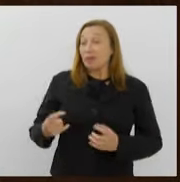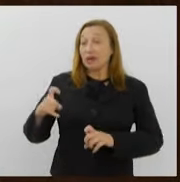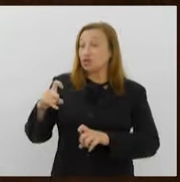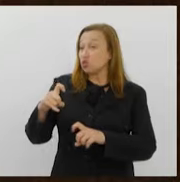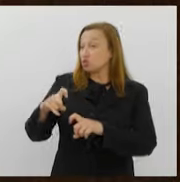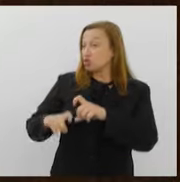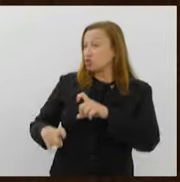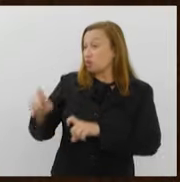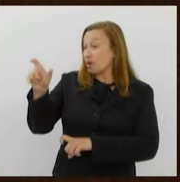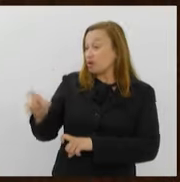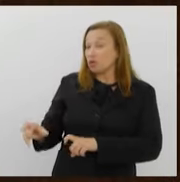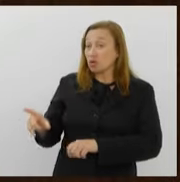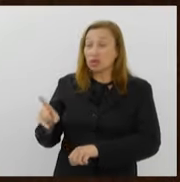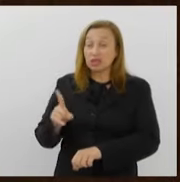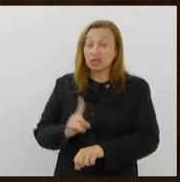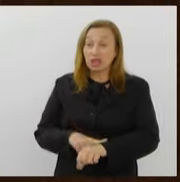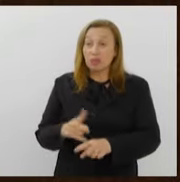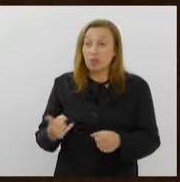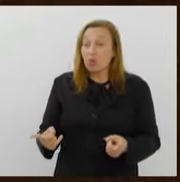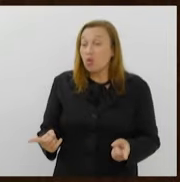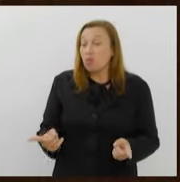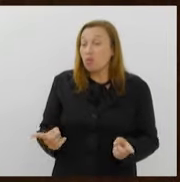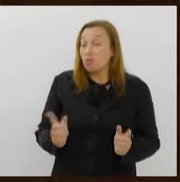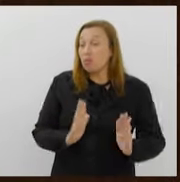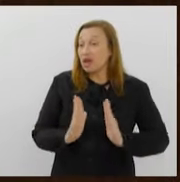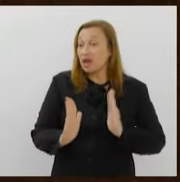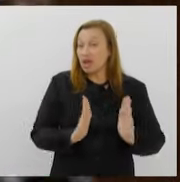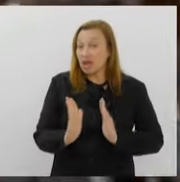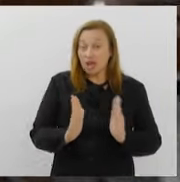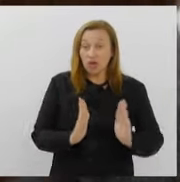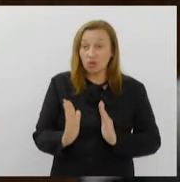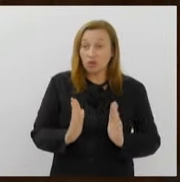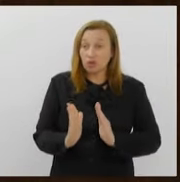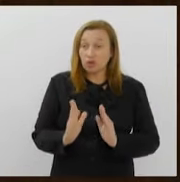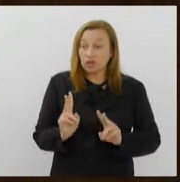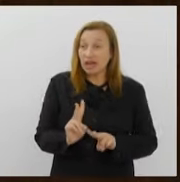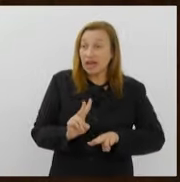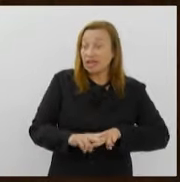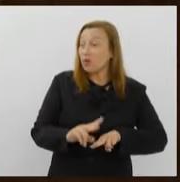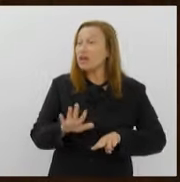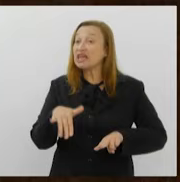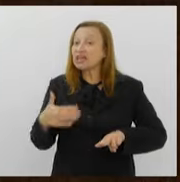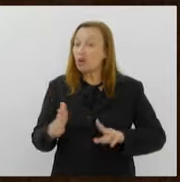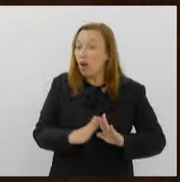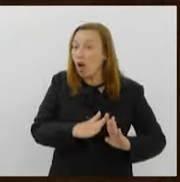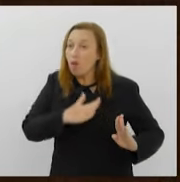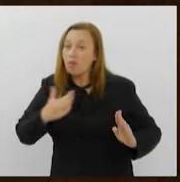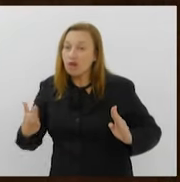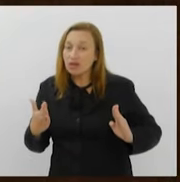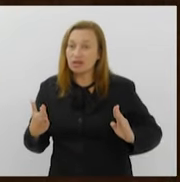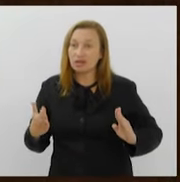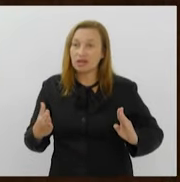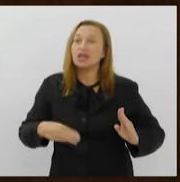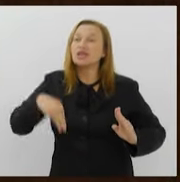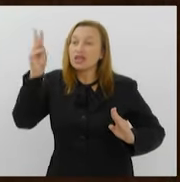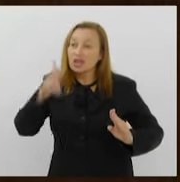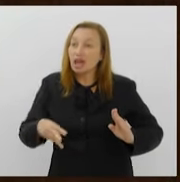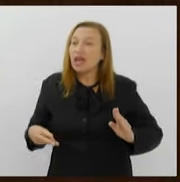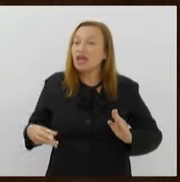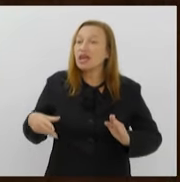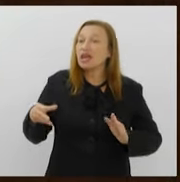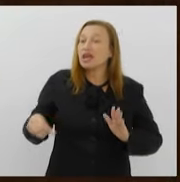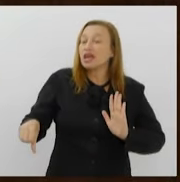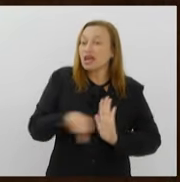fica... menos tempo na cadeia do que a pessoa que abortou. Então, aumenta do estuprador. Aumenta de quem cometeu o crime. E